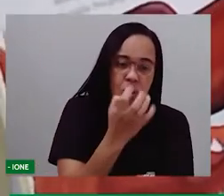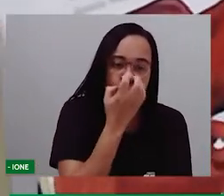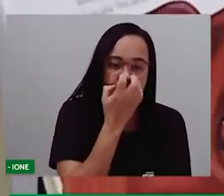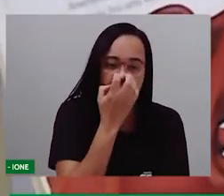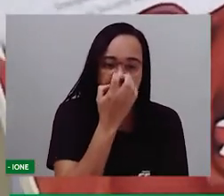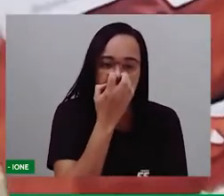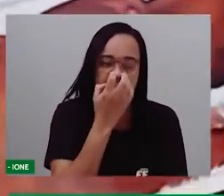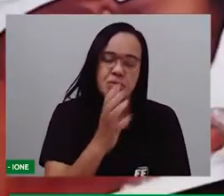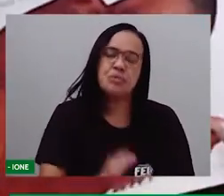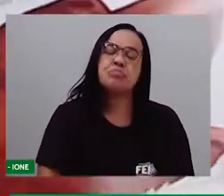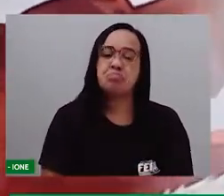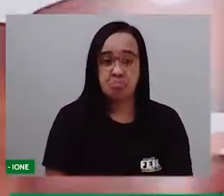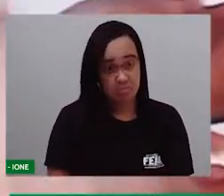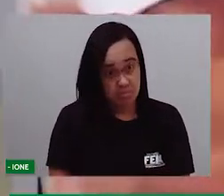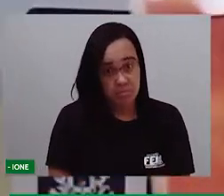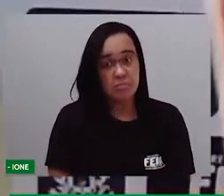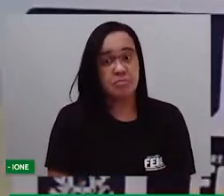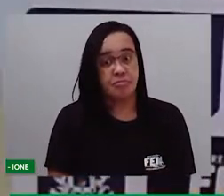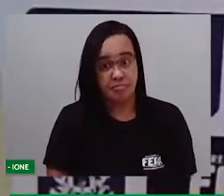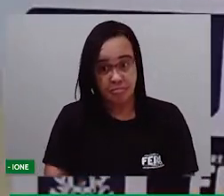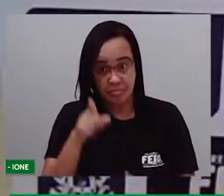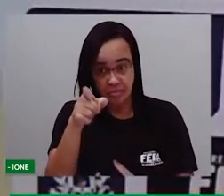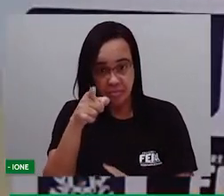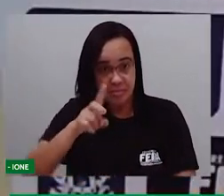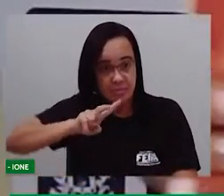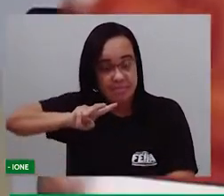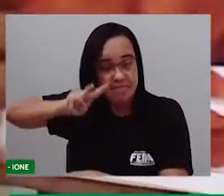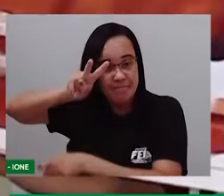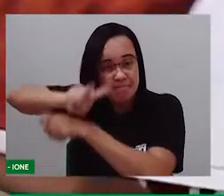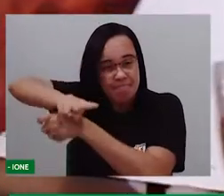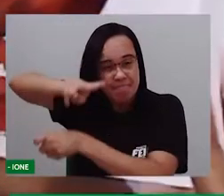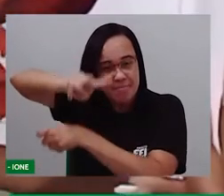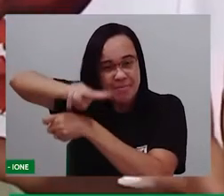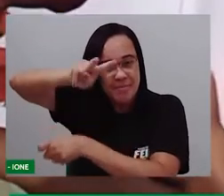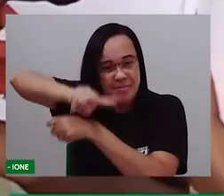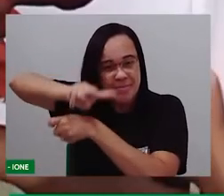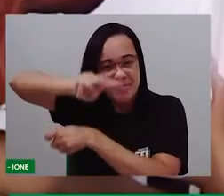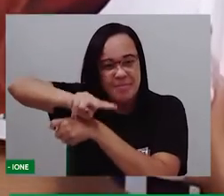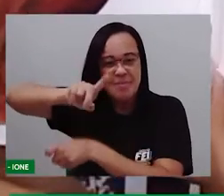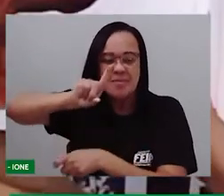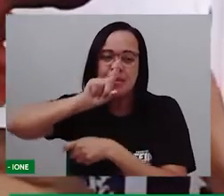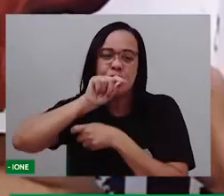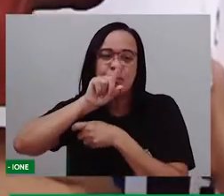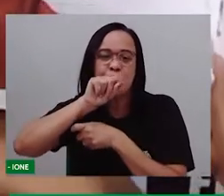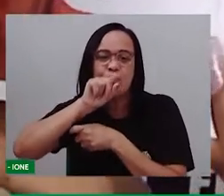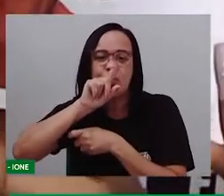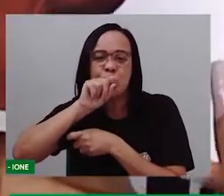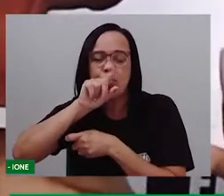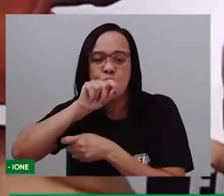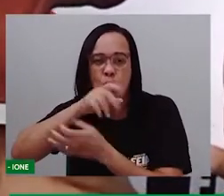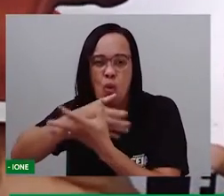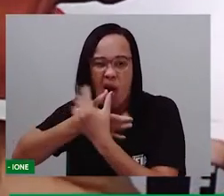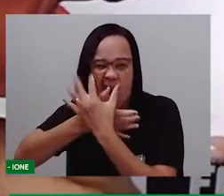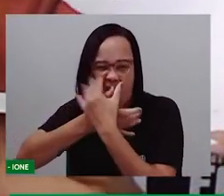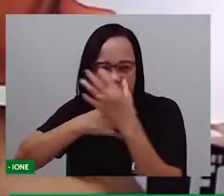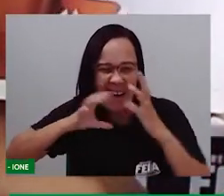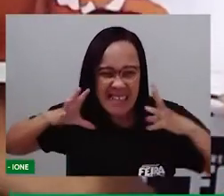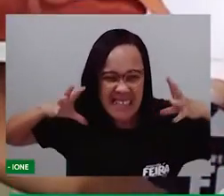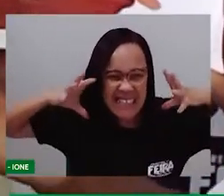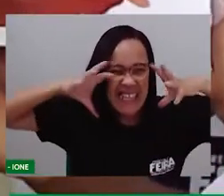arreganhada do cachorro Olha só como o Pardal que saiu da árvore